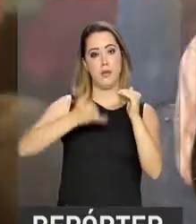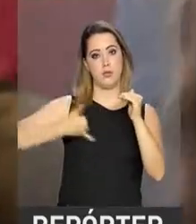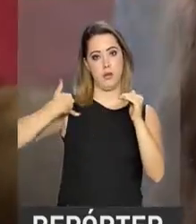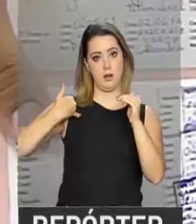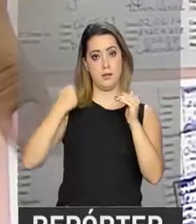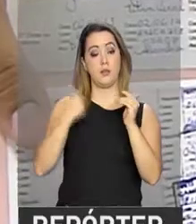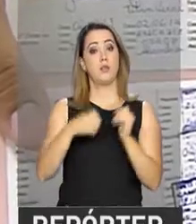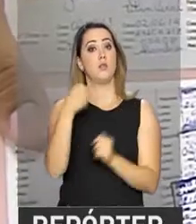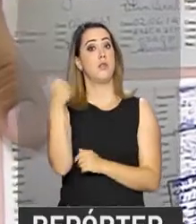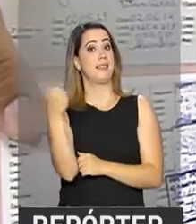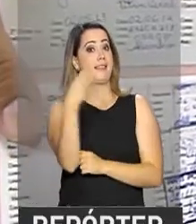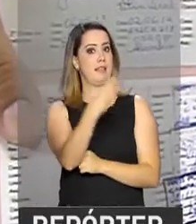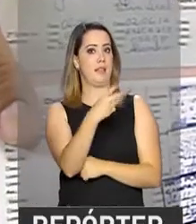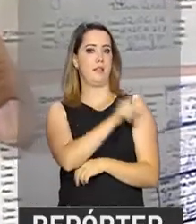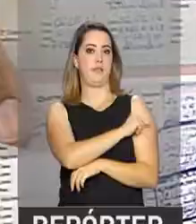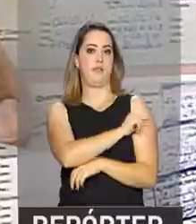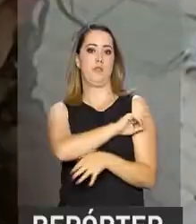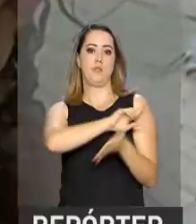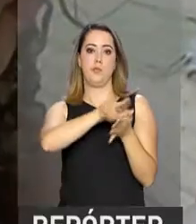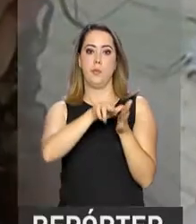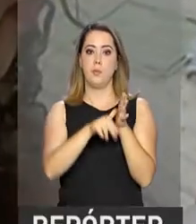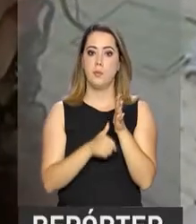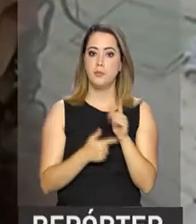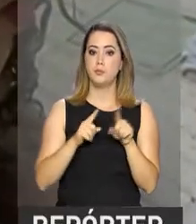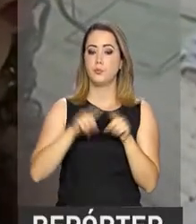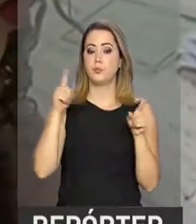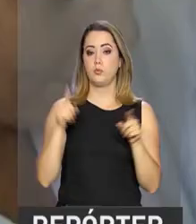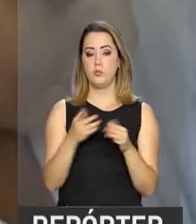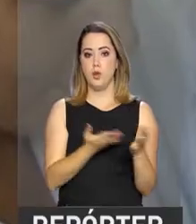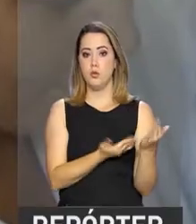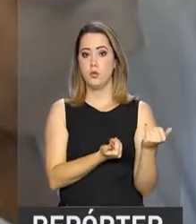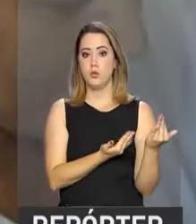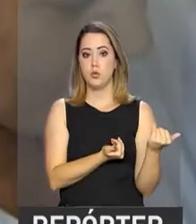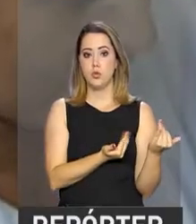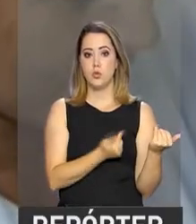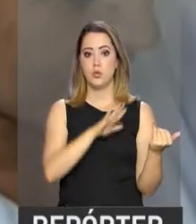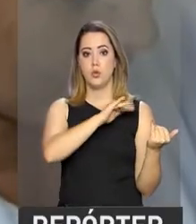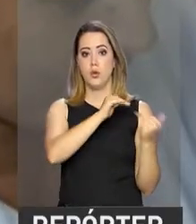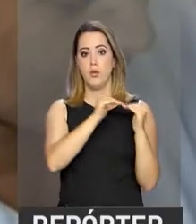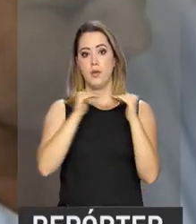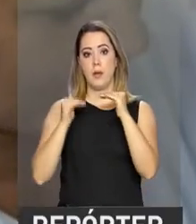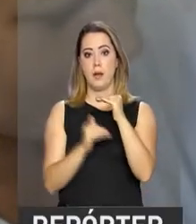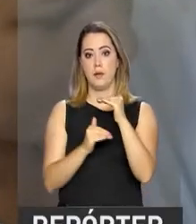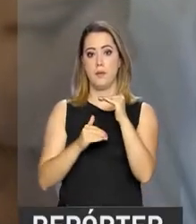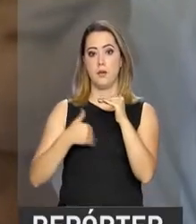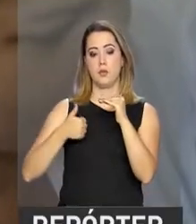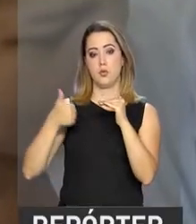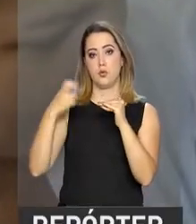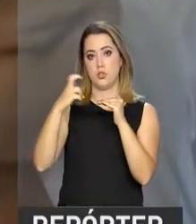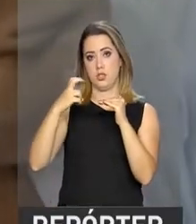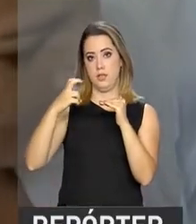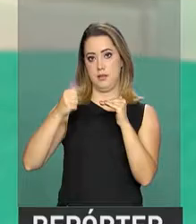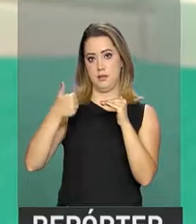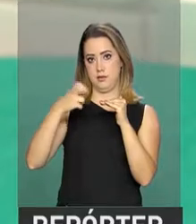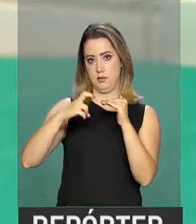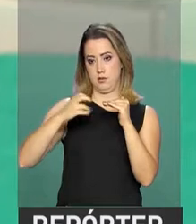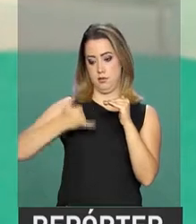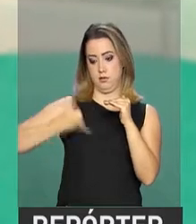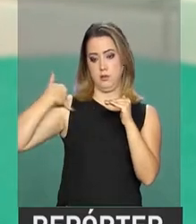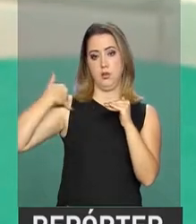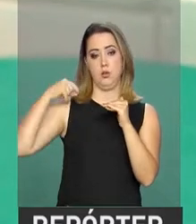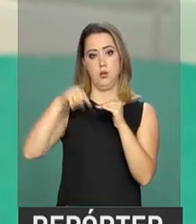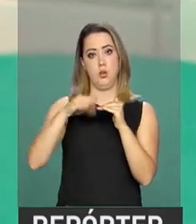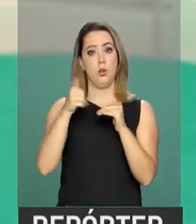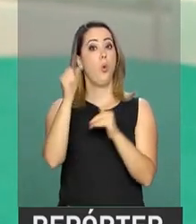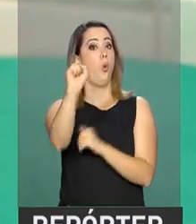receber até 13 tipos de vacina já para os adolescentes menores de 15 anos são oito tipos a